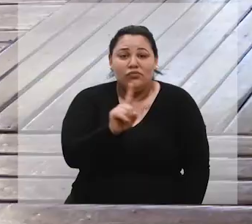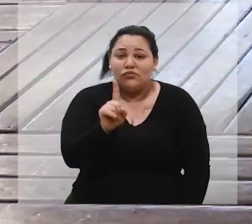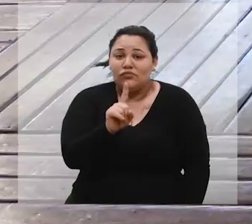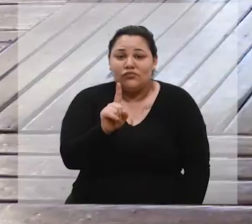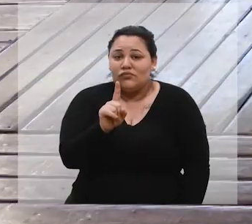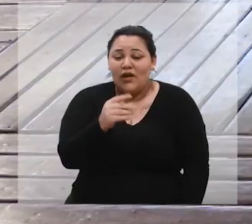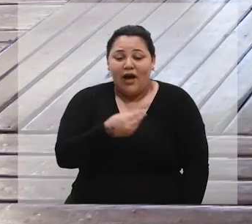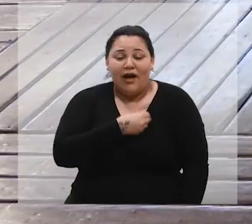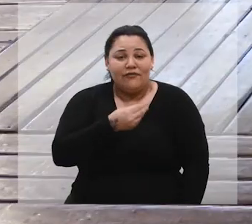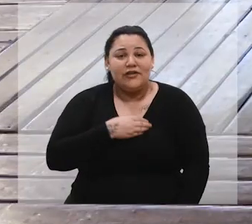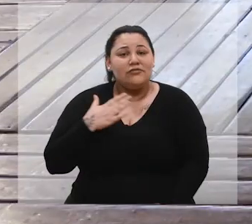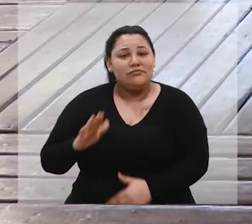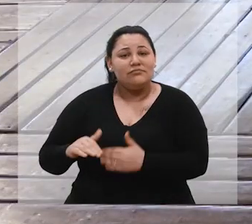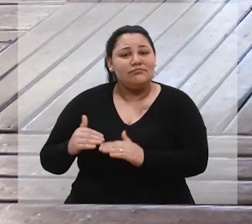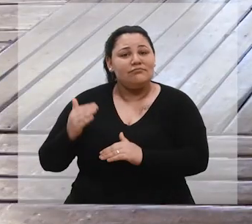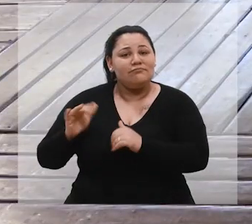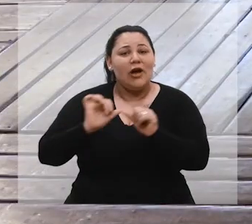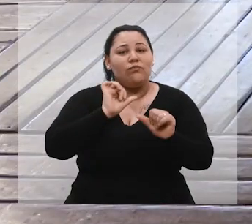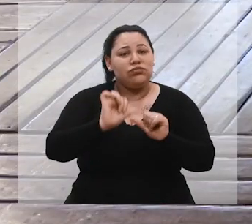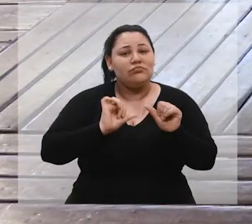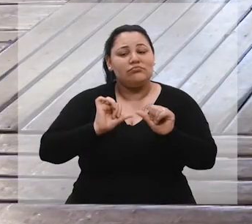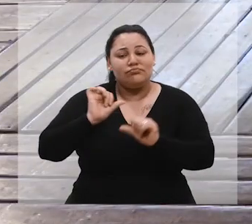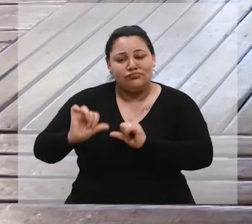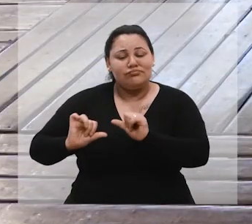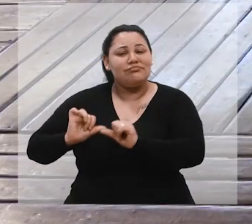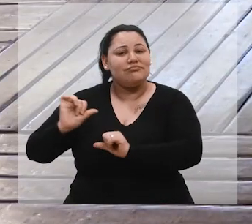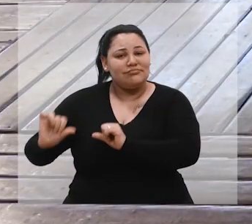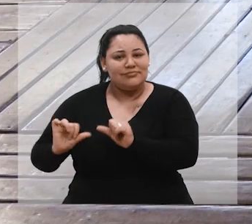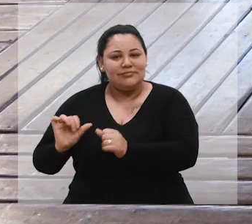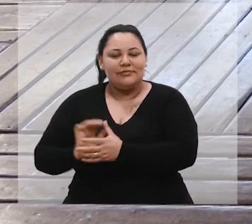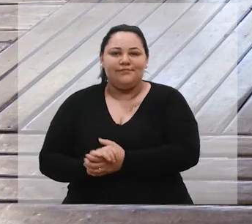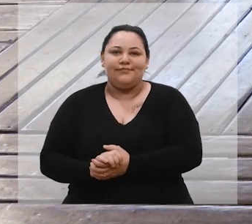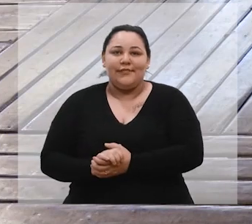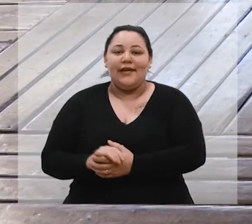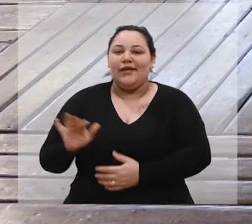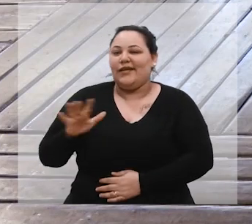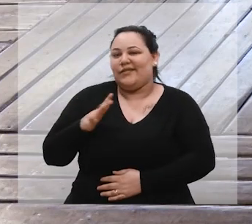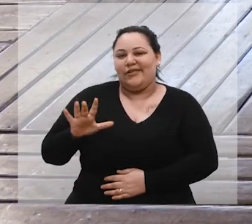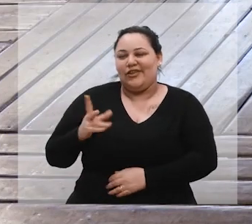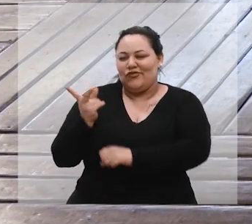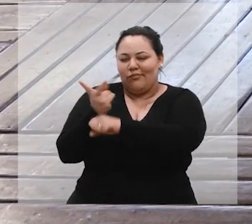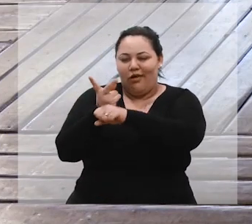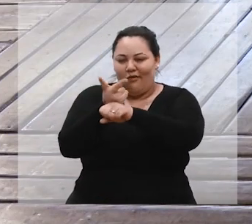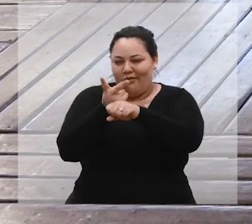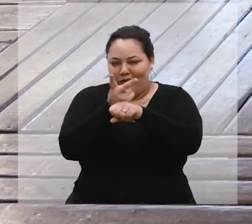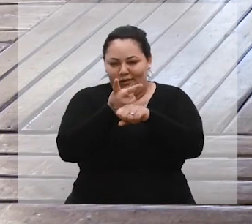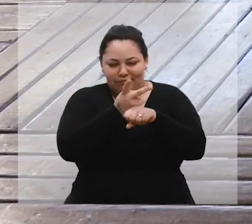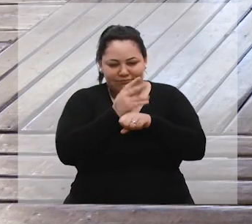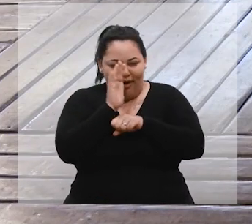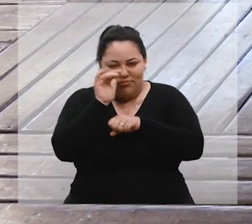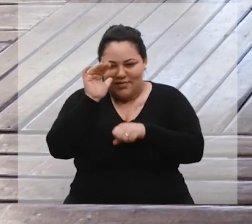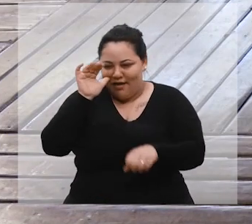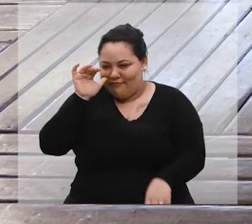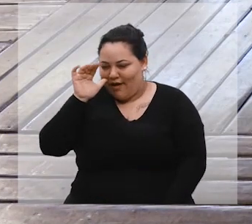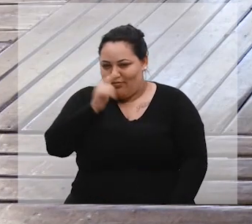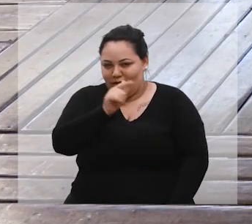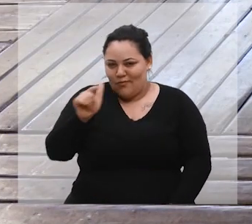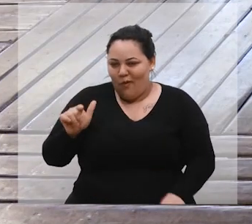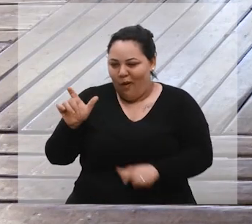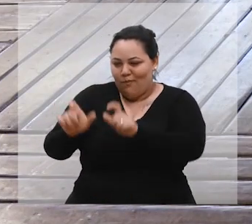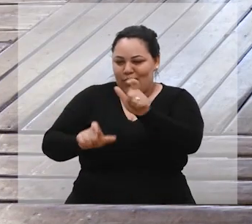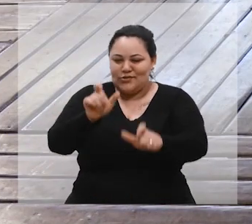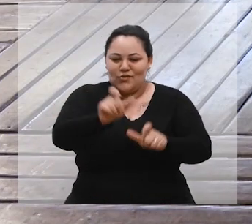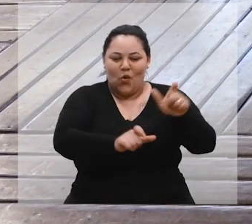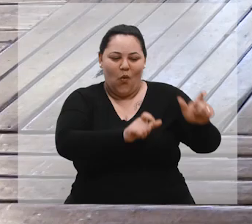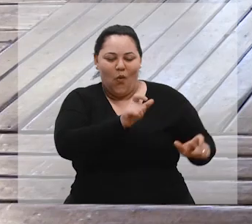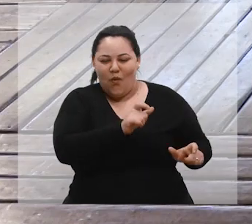modifica. E a gente acaba buscando no outro essa essência, às vezes não encontrando na gente, a gente procura no outro